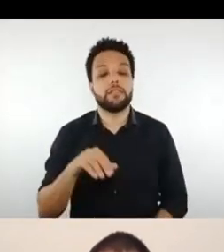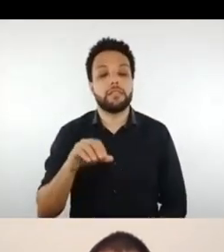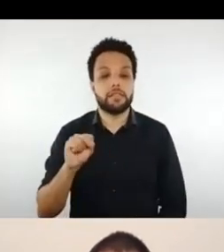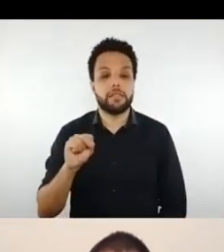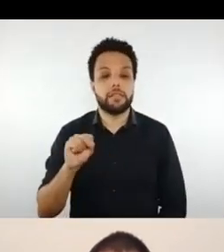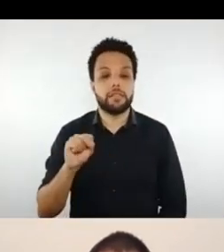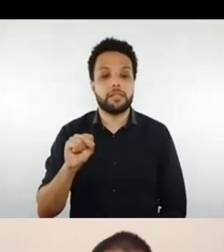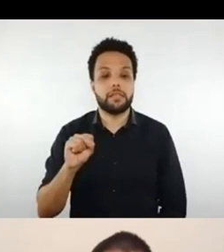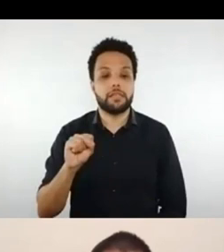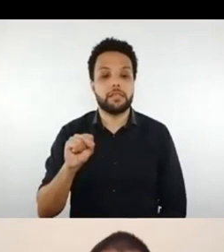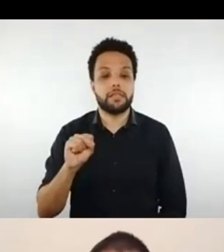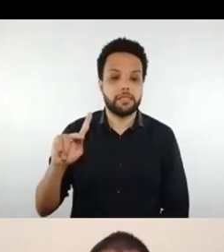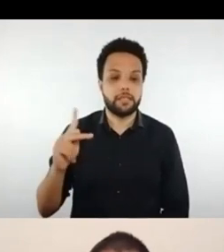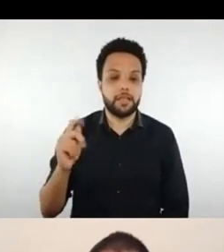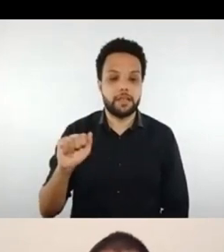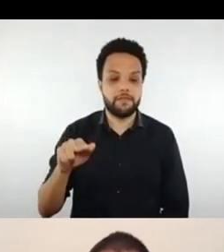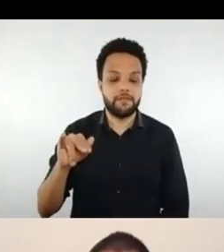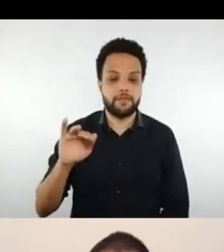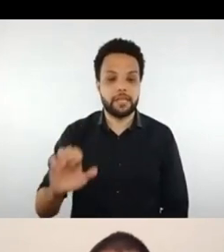Stephanie, César.